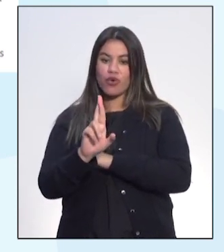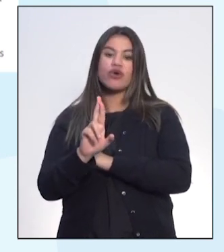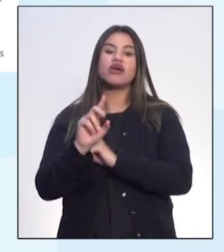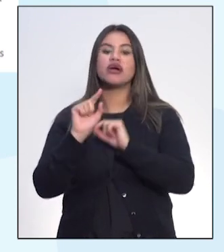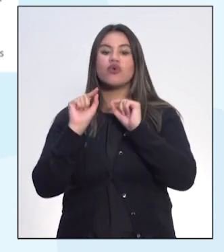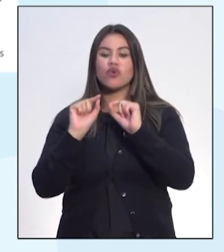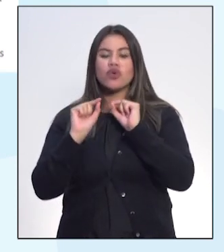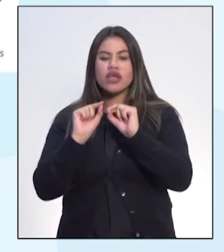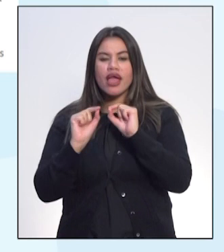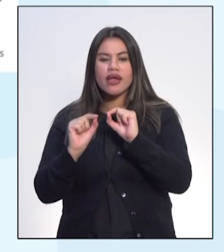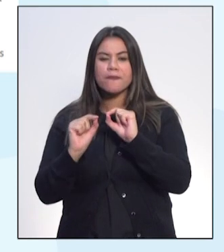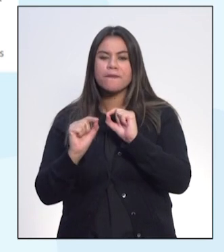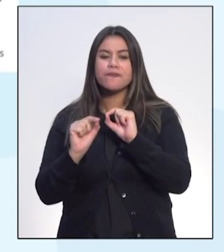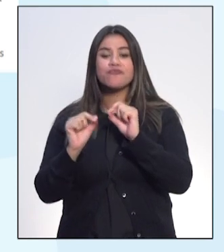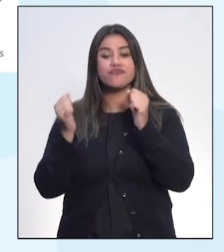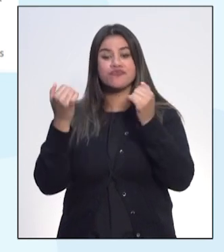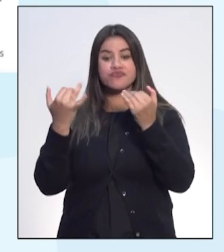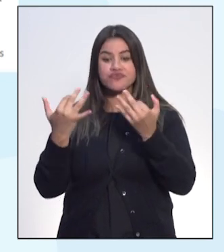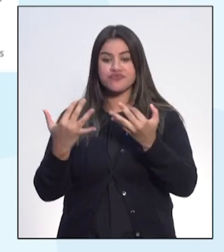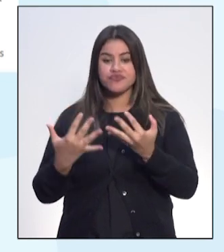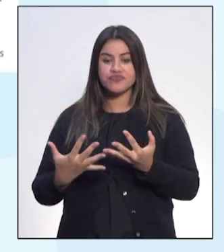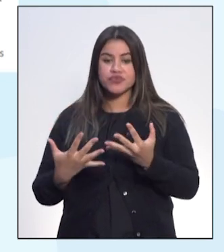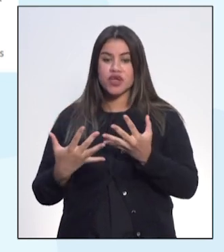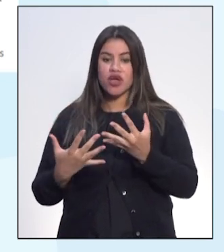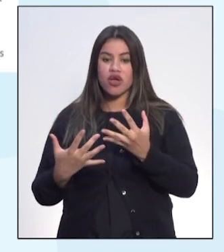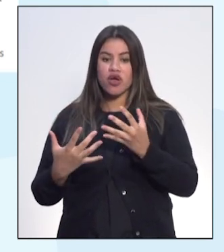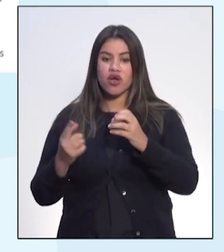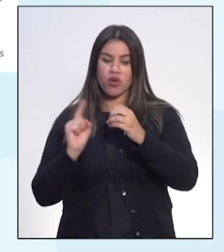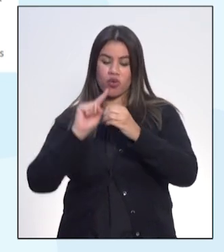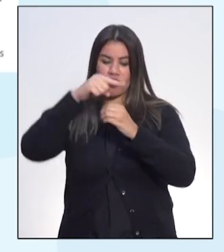falando que não era em órbita